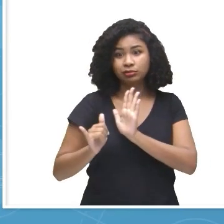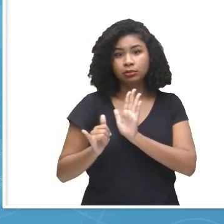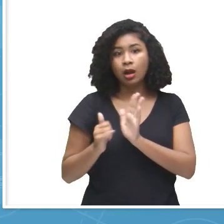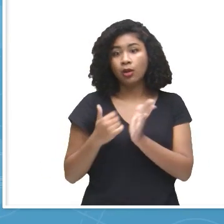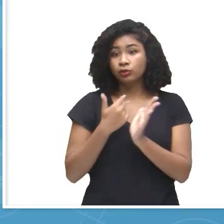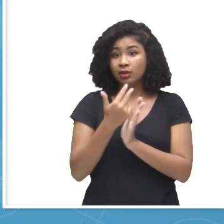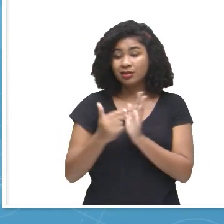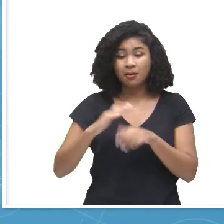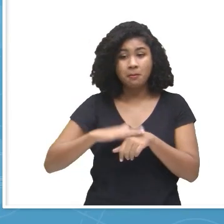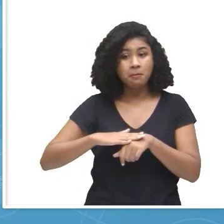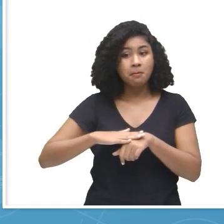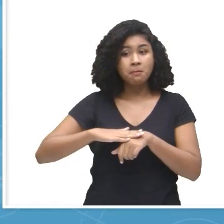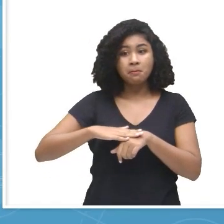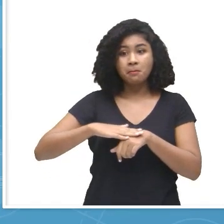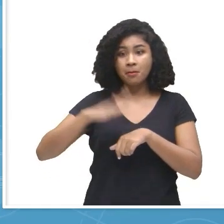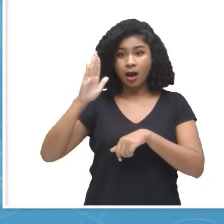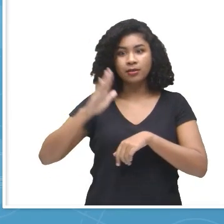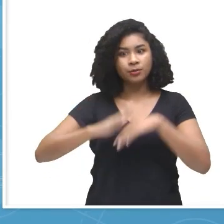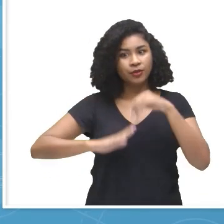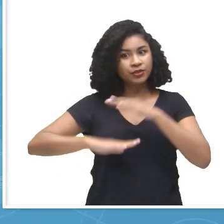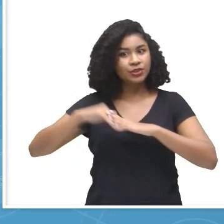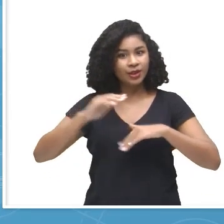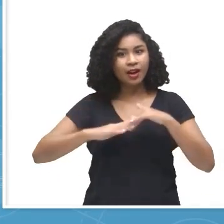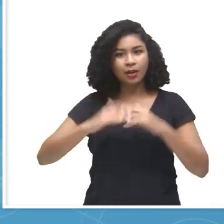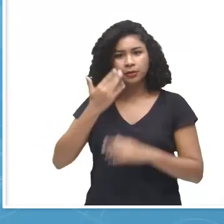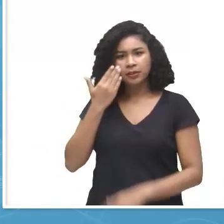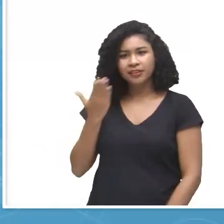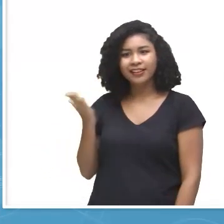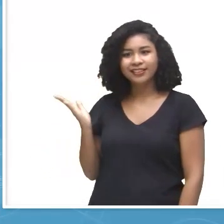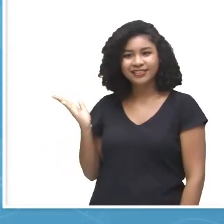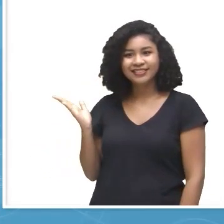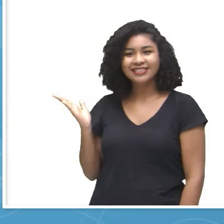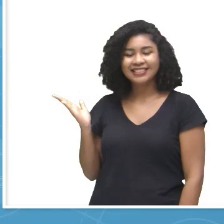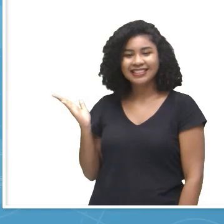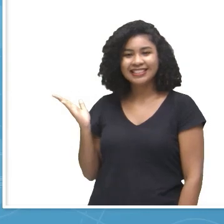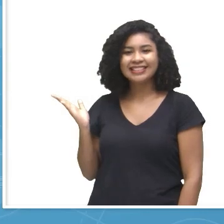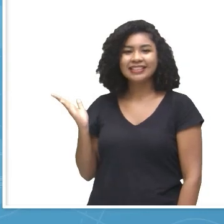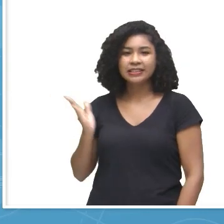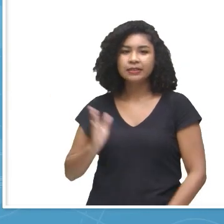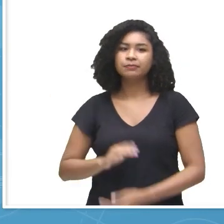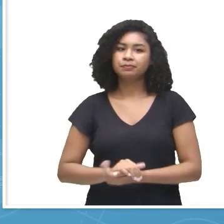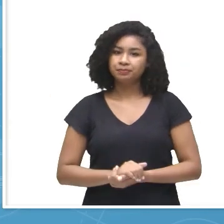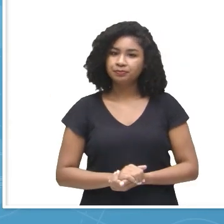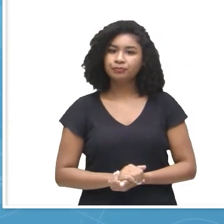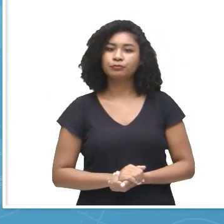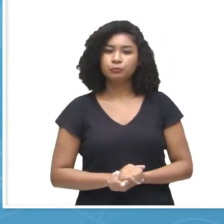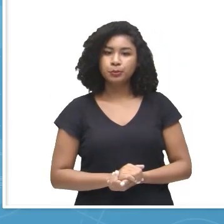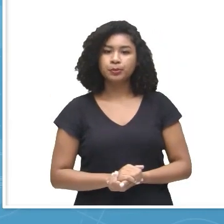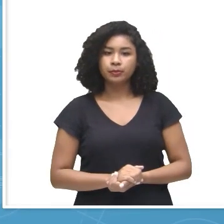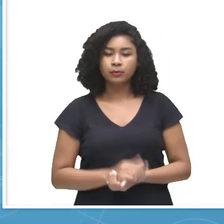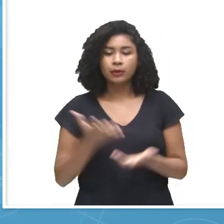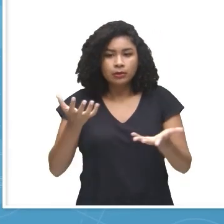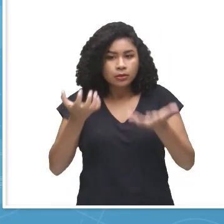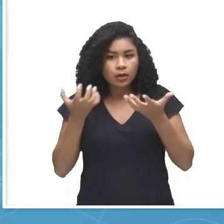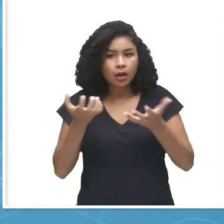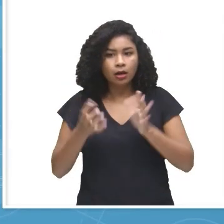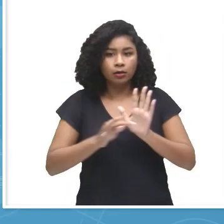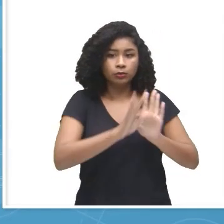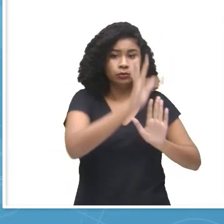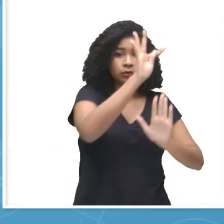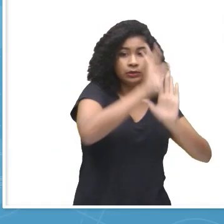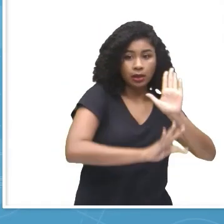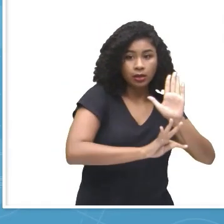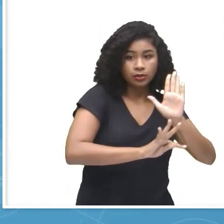várias propagandas, uma até inclusive sem o desenho, justamente porque eles tentavam adequar o desenho